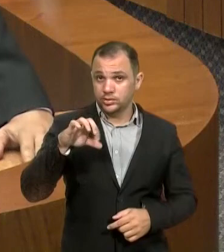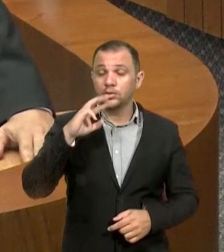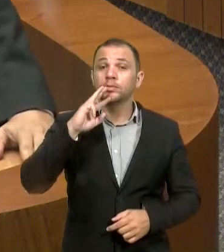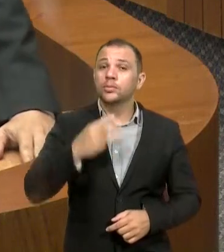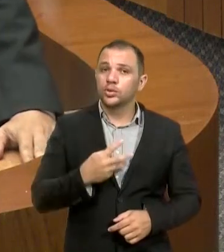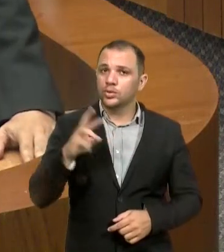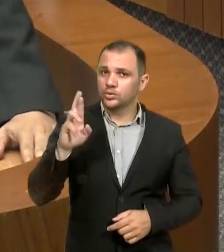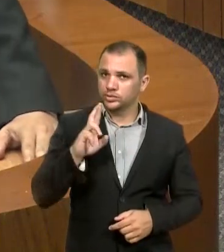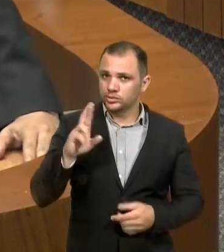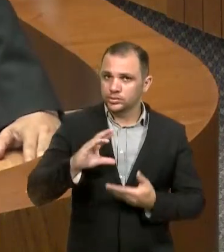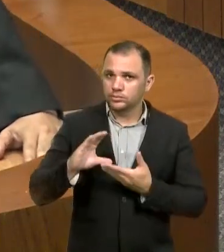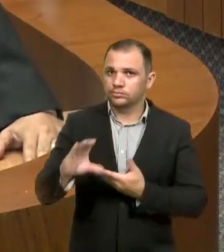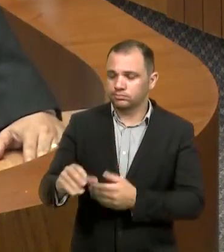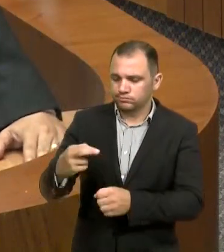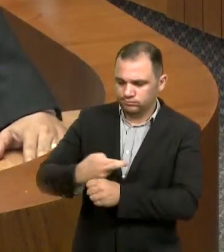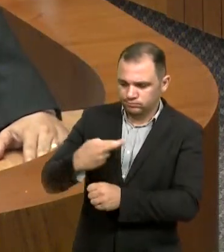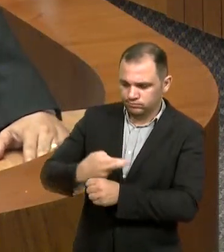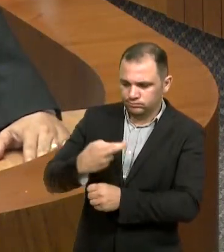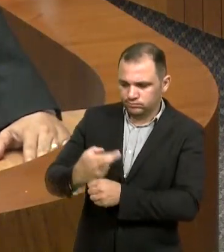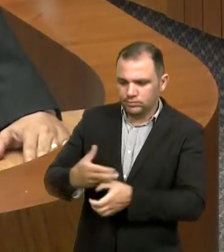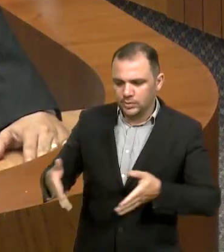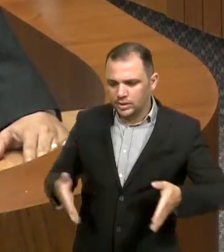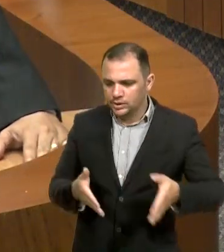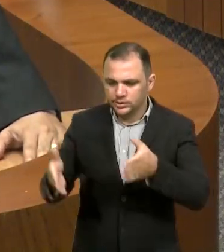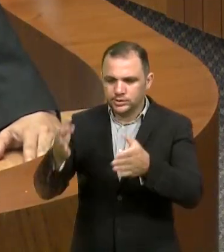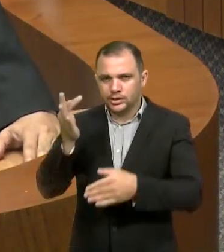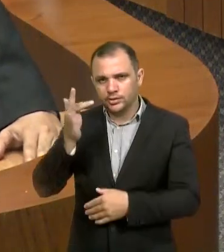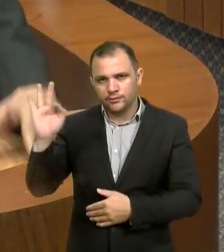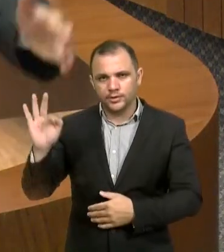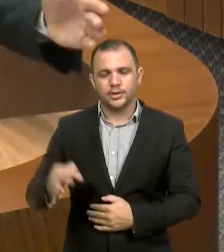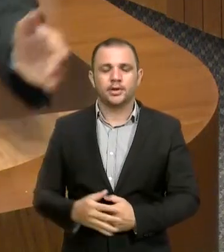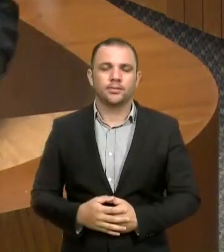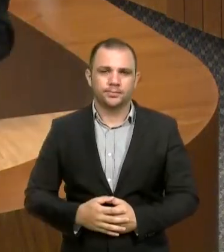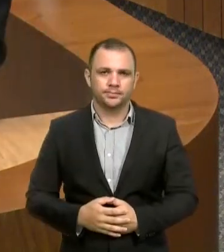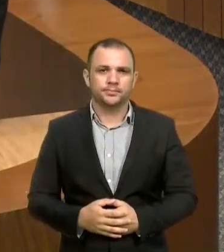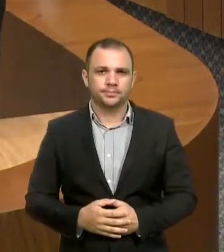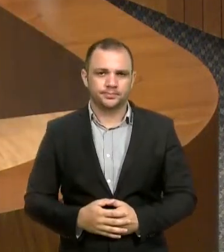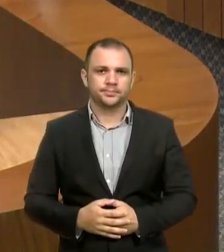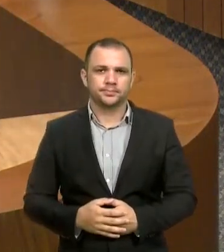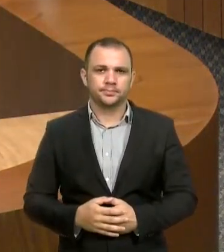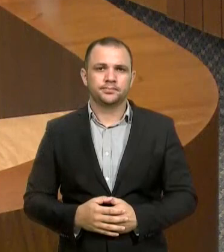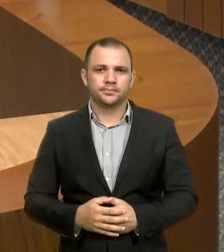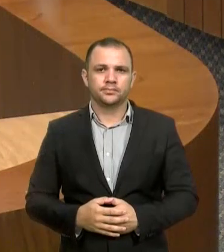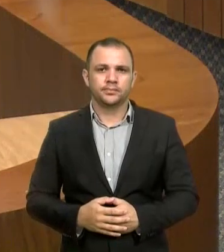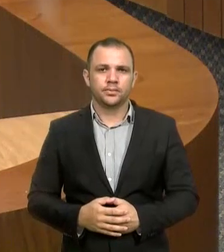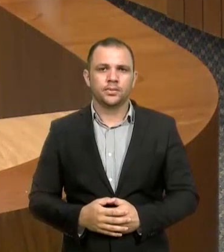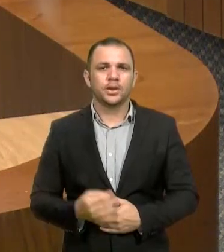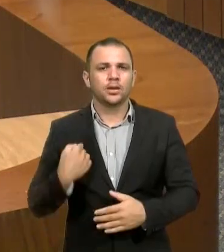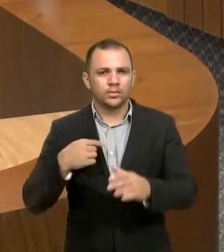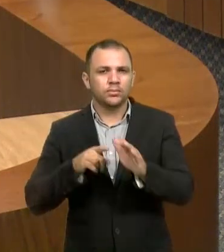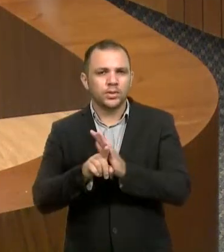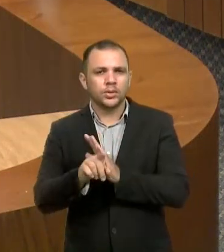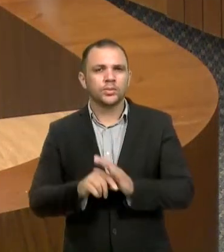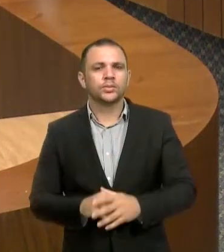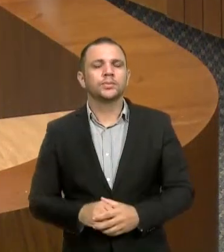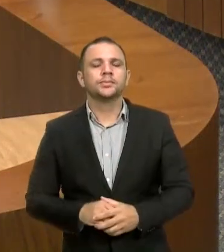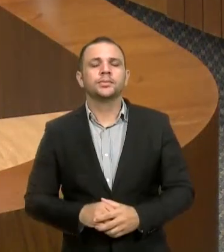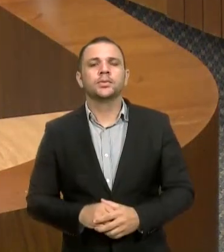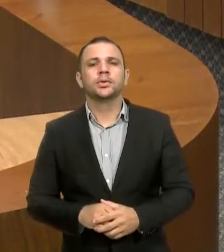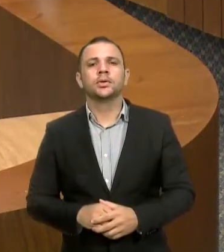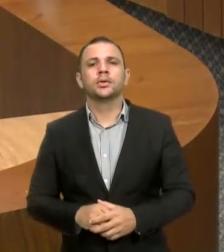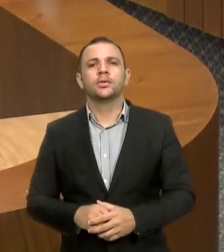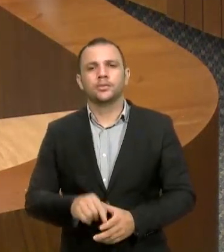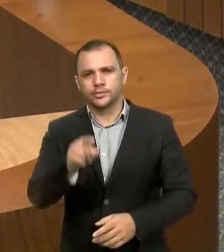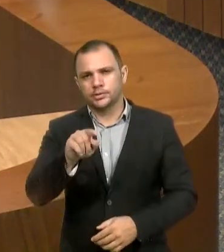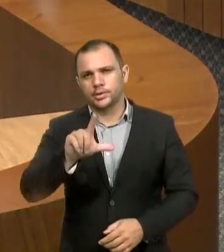reais para a recuperação de estradas federais. Eu pergunto, deputado Leandro, Vossa Excelência, que está